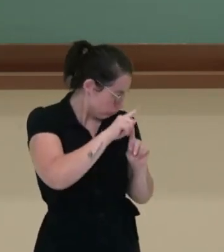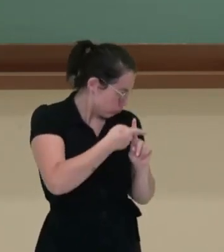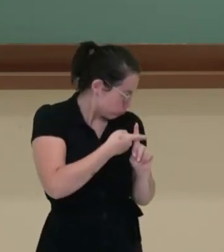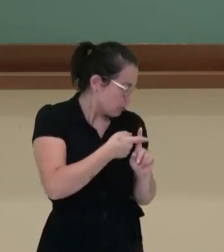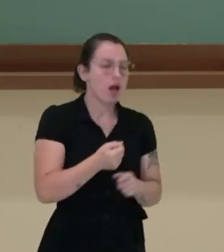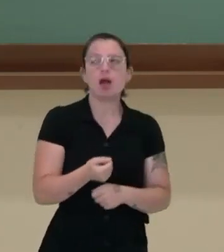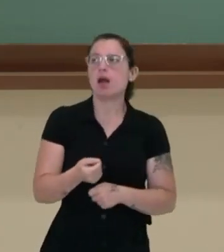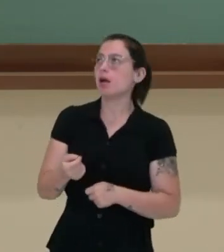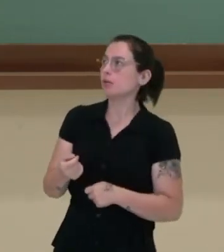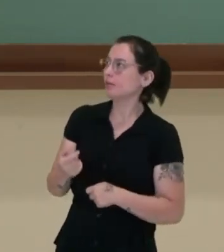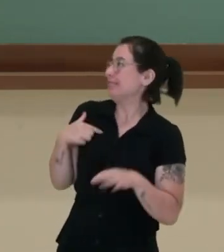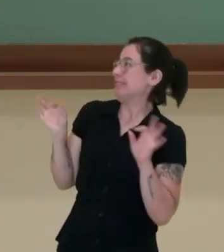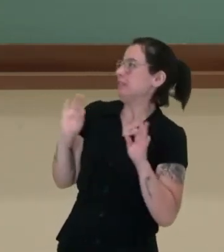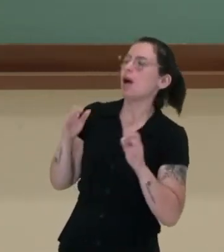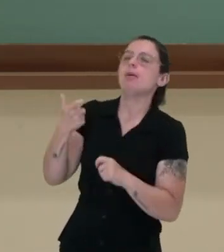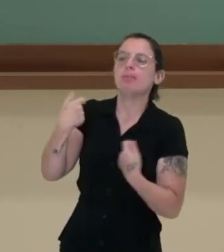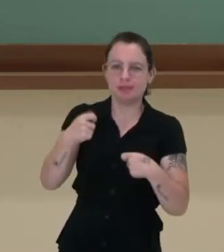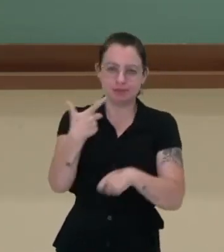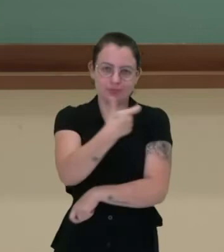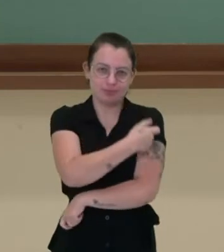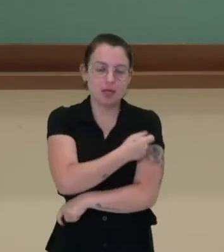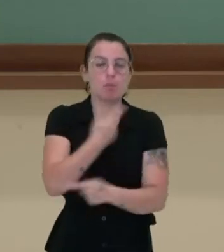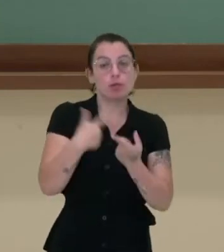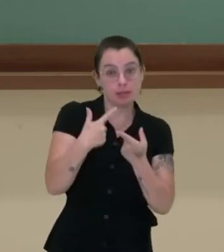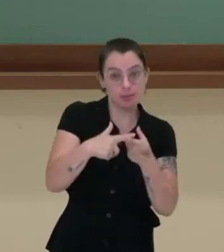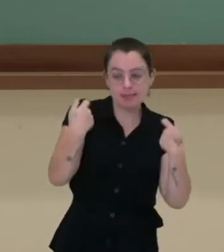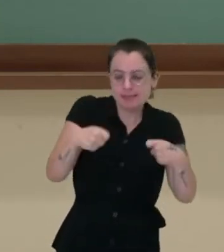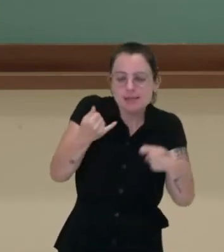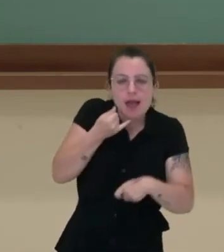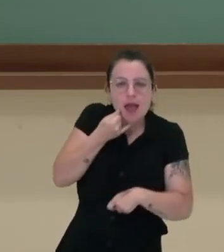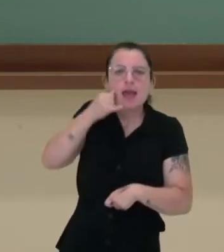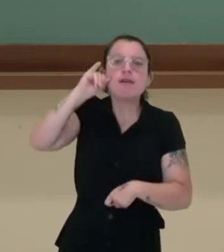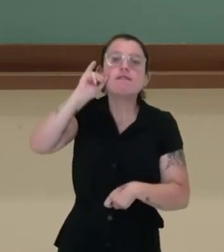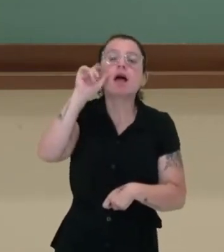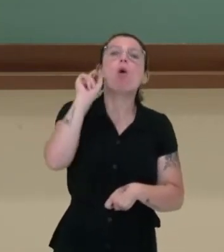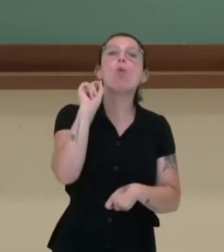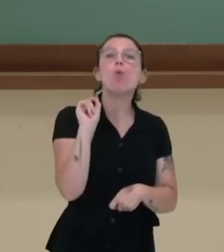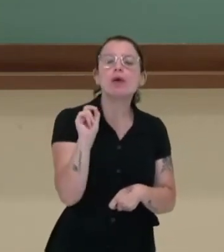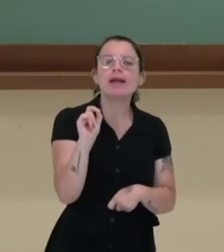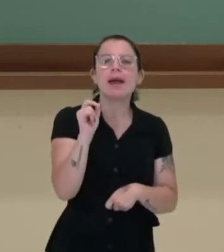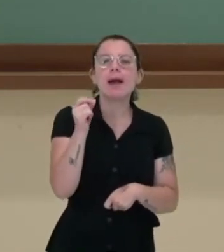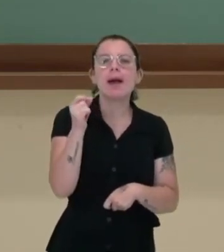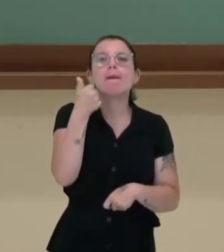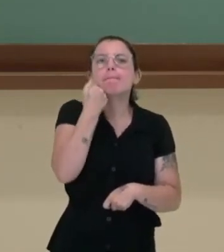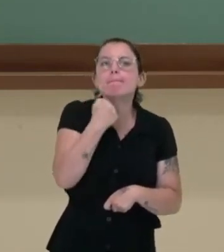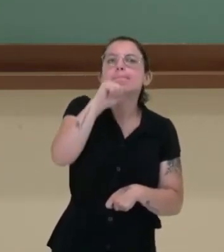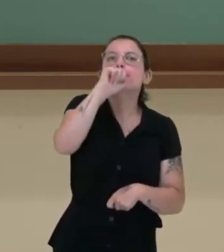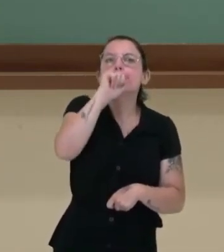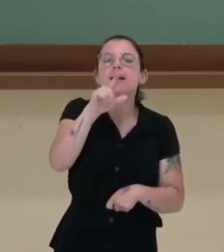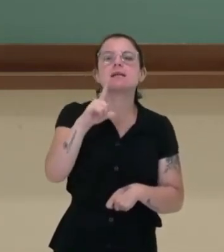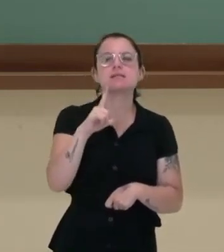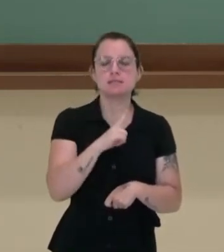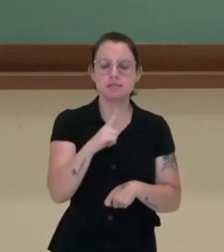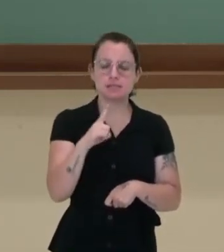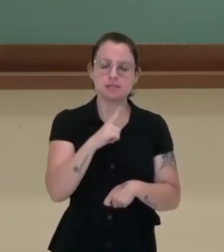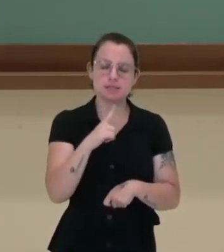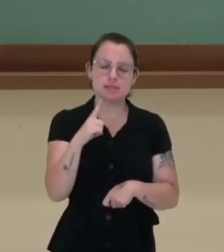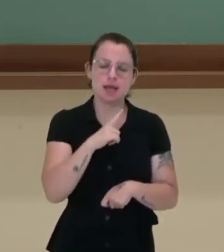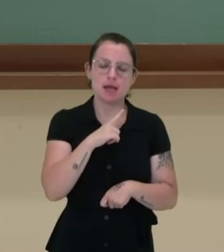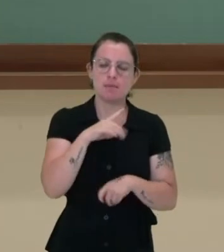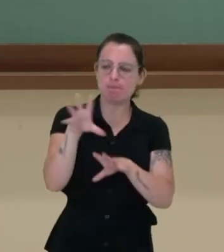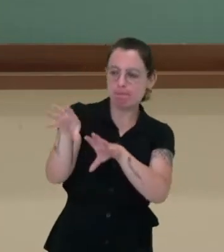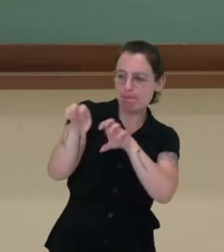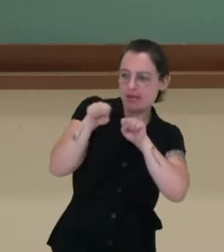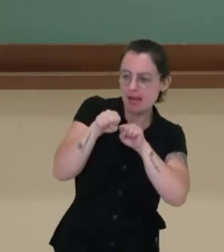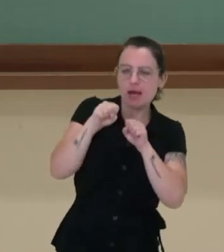exatamente para evitar que essa mãe tenha uma rubéola durante a gravidez e,